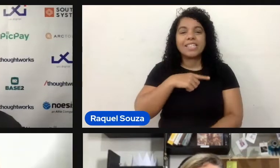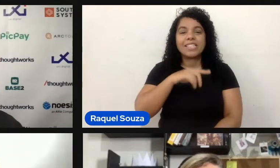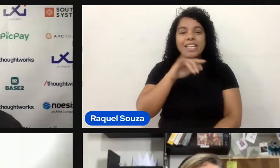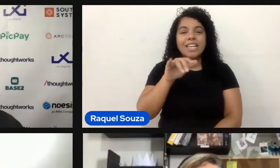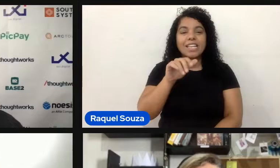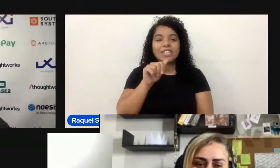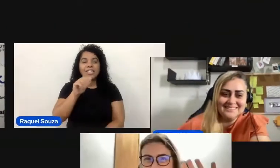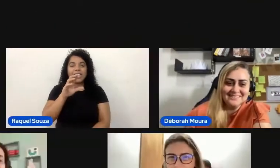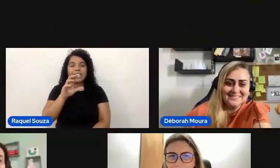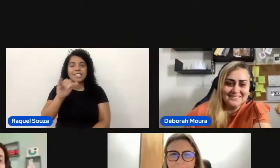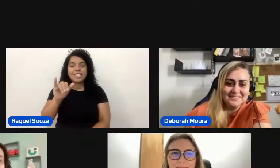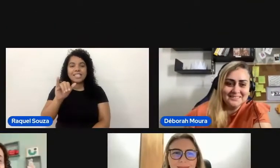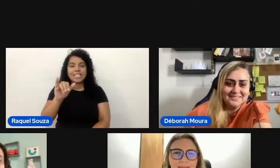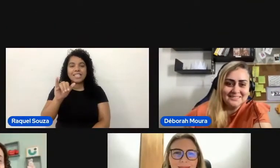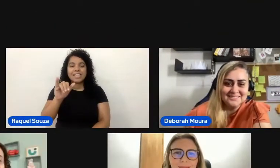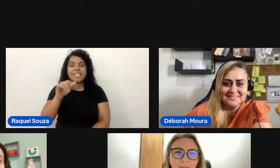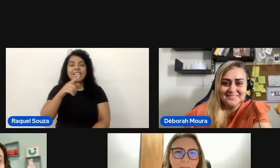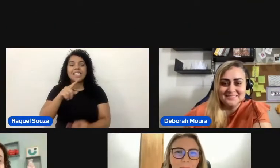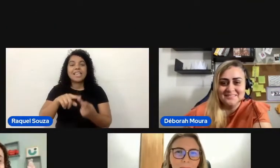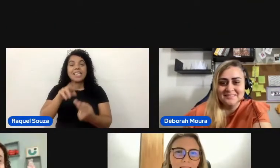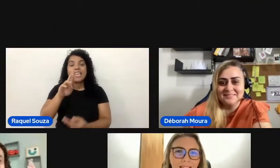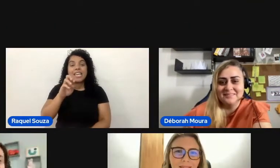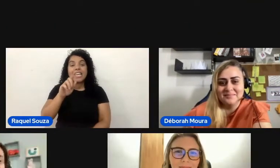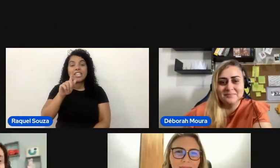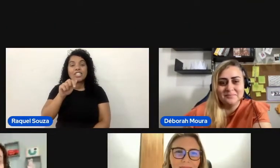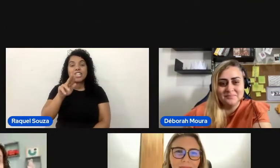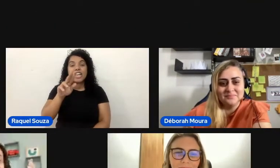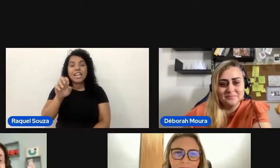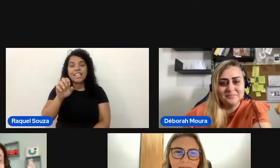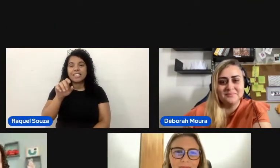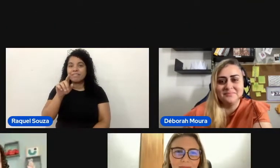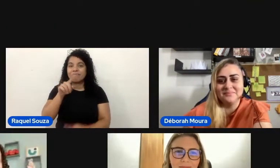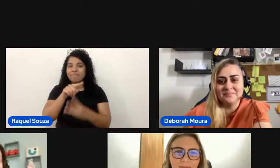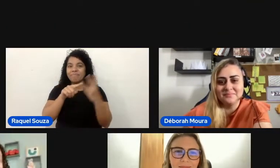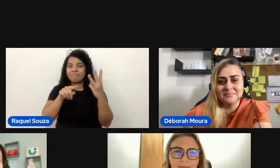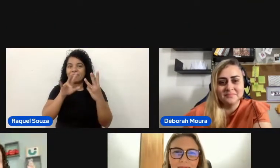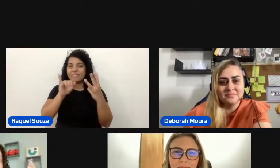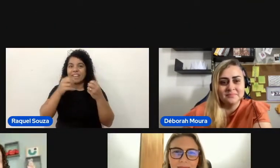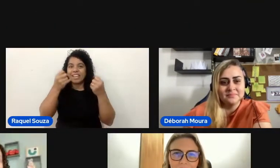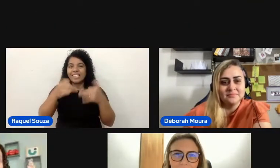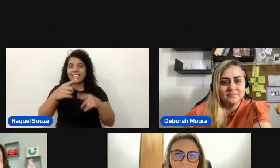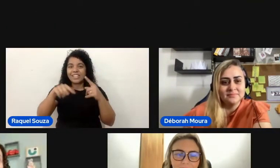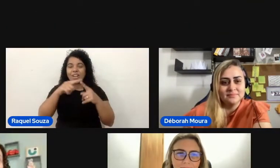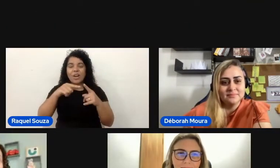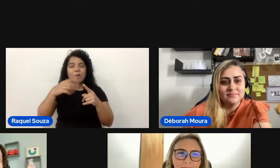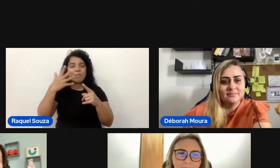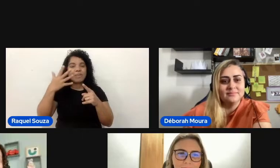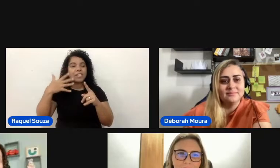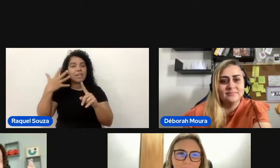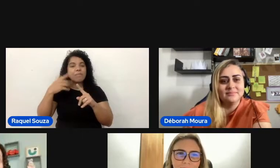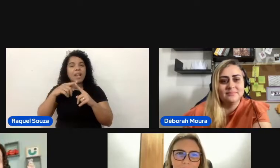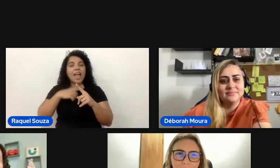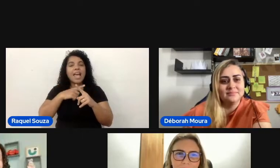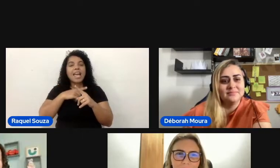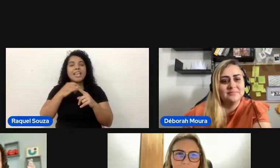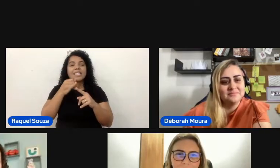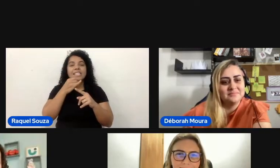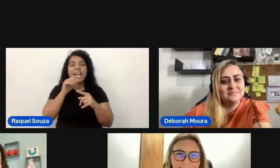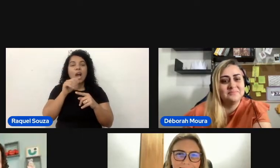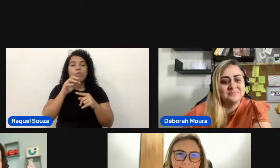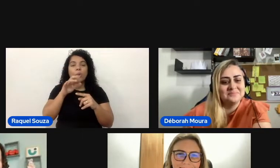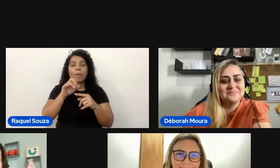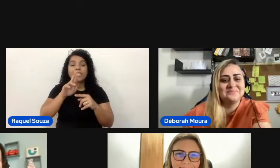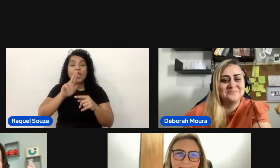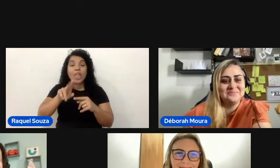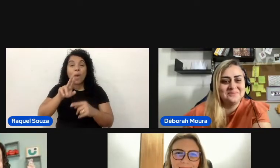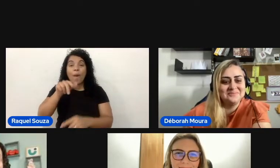Dias, e elas vão falar com vocês sobre a palestra com o título Automação não é QA. Então,